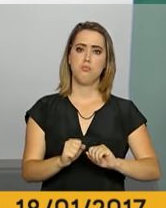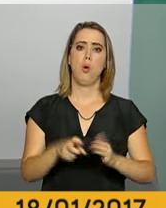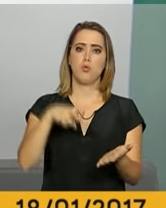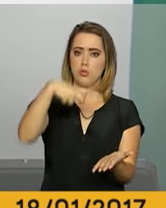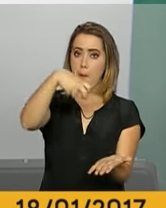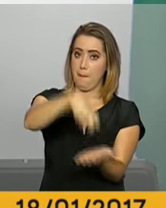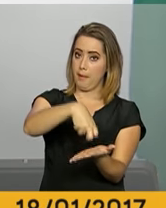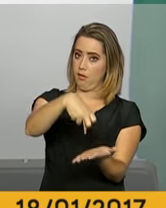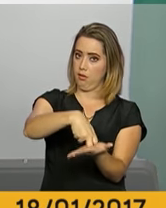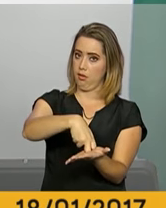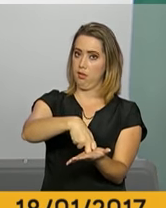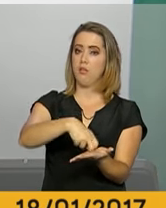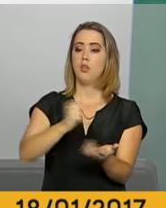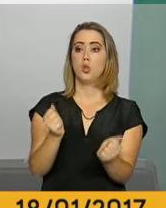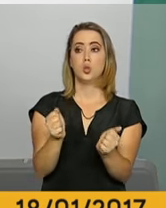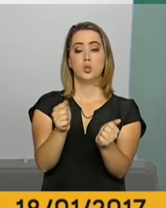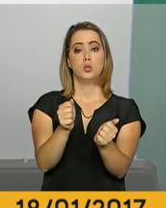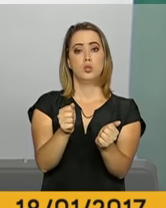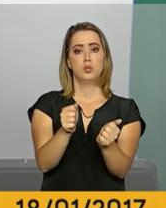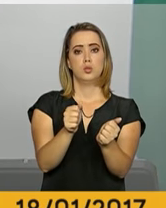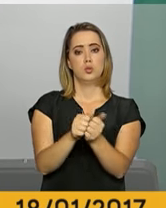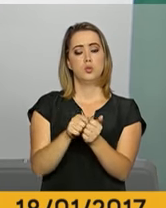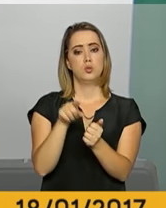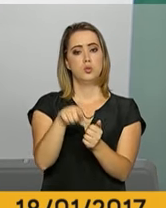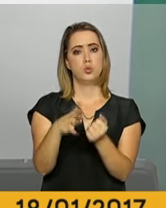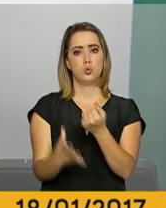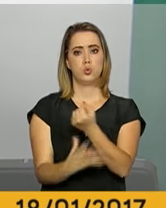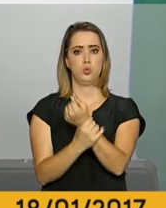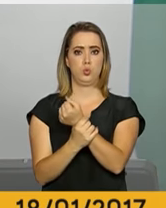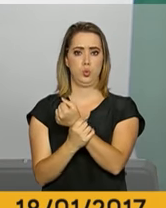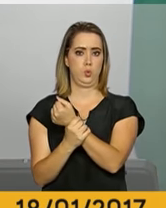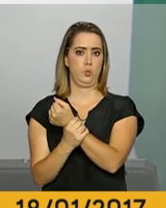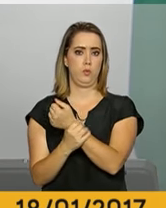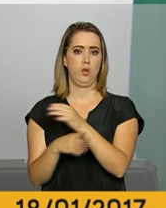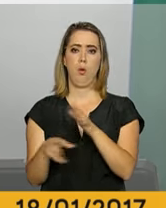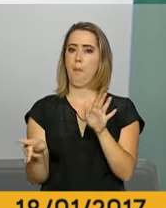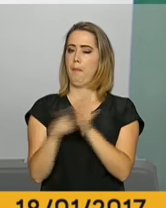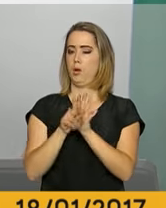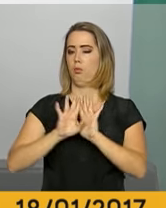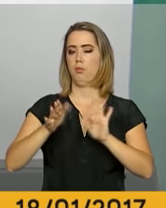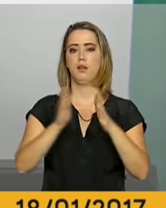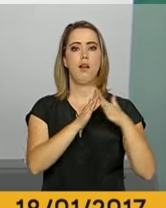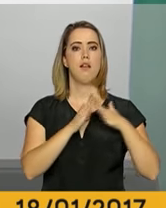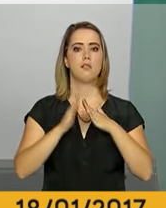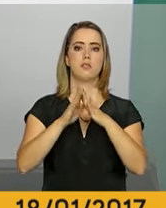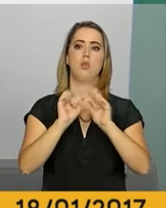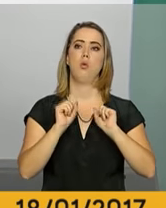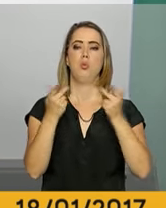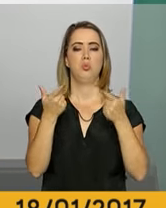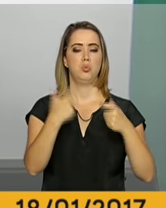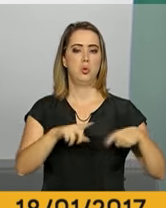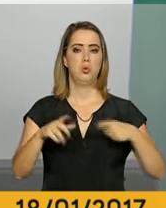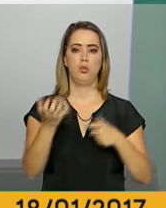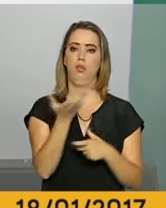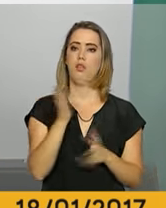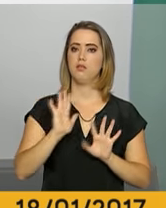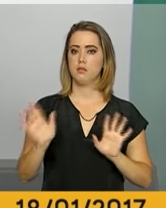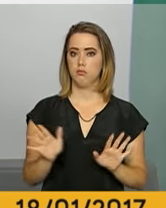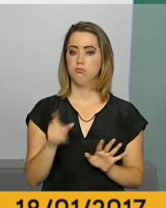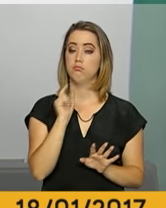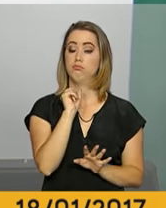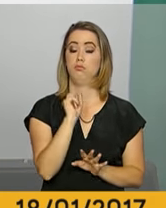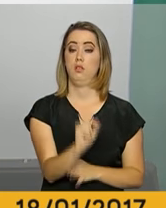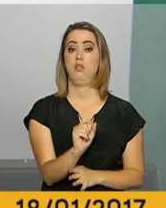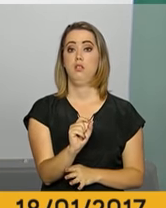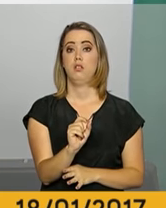pena acompanhados por tornozeleira nas suas residências ou onde estejam. Então,